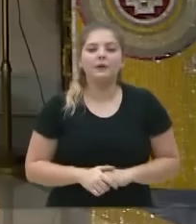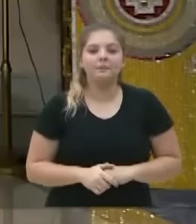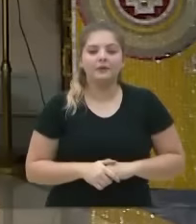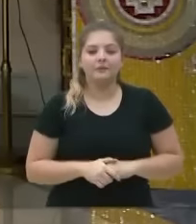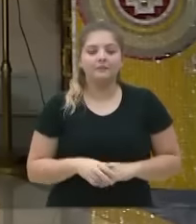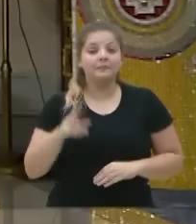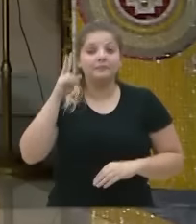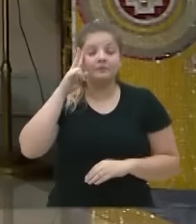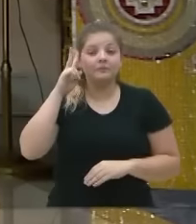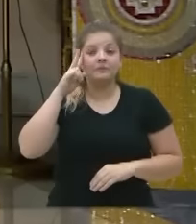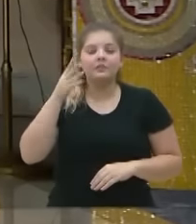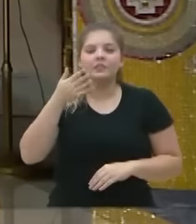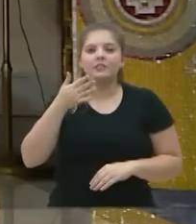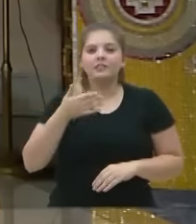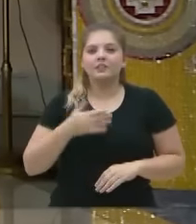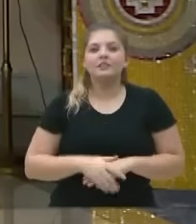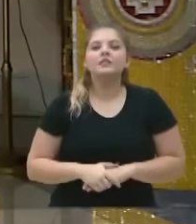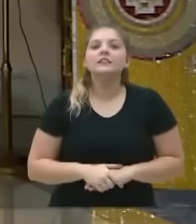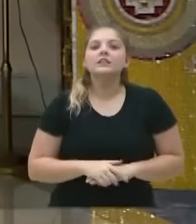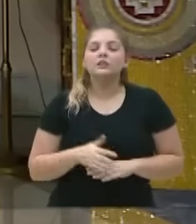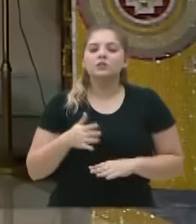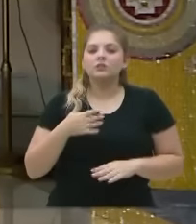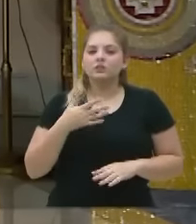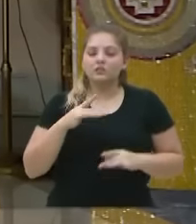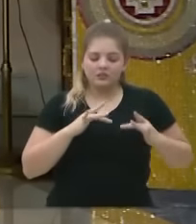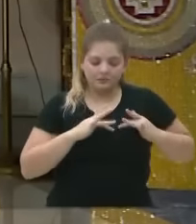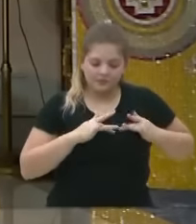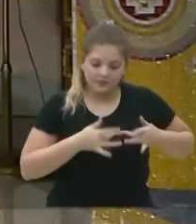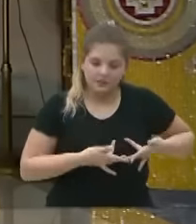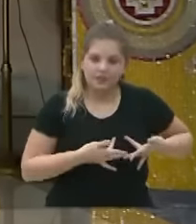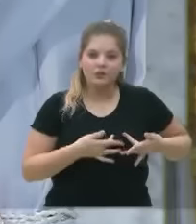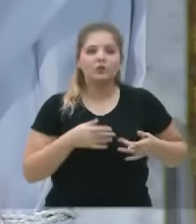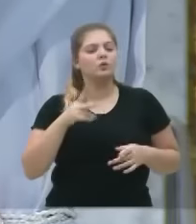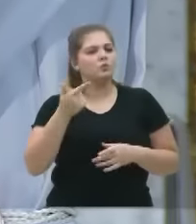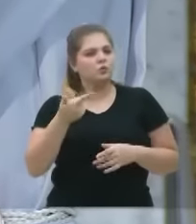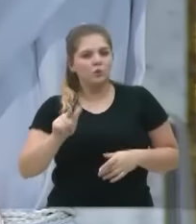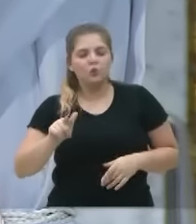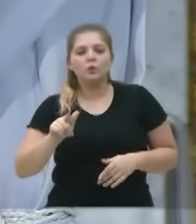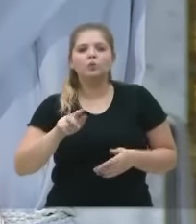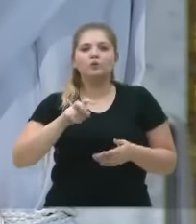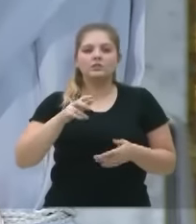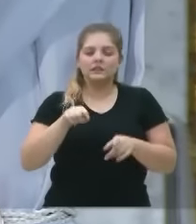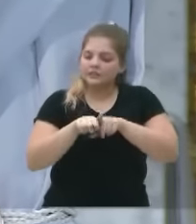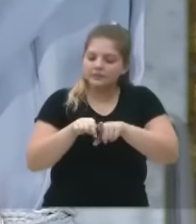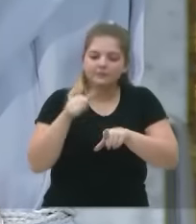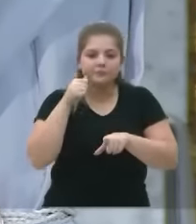também na vossa misericórdia dos outros nossos irmãos e irmãs que